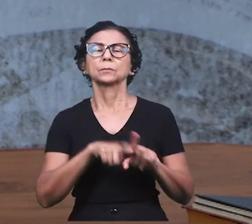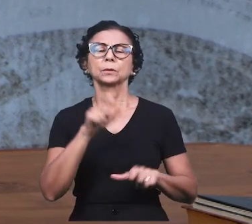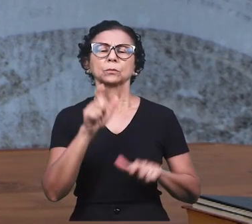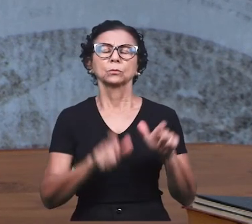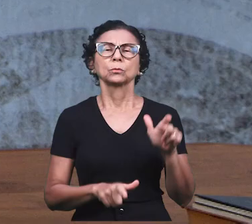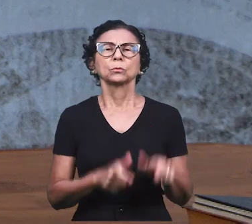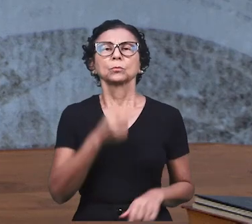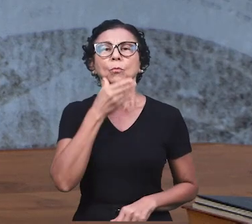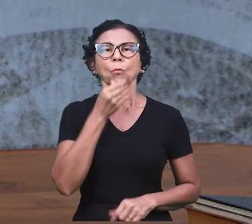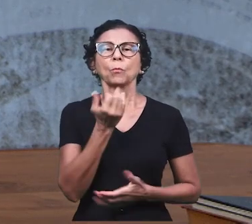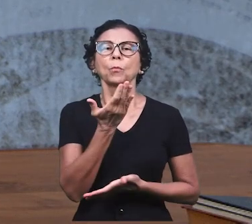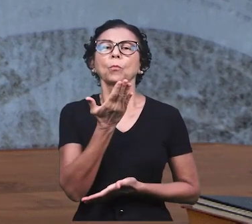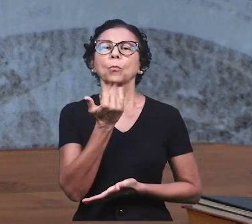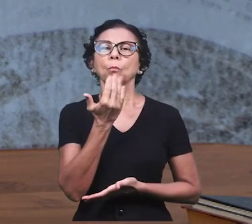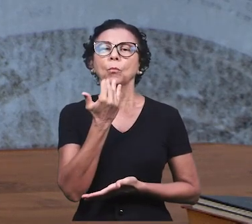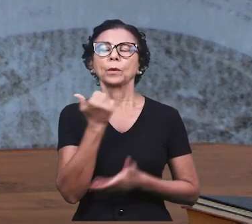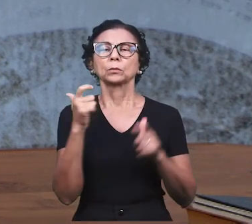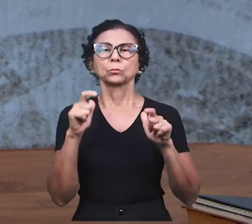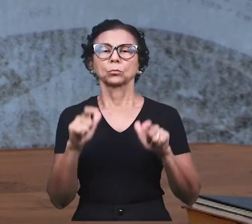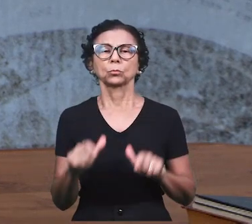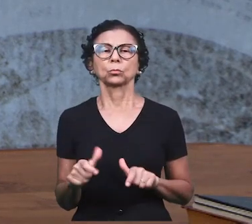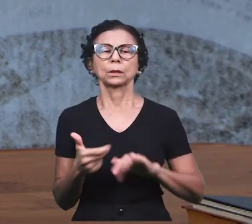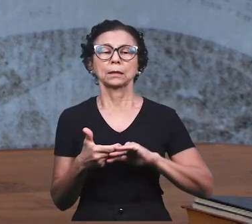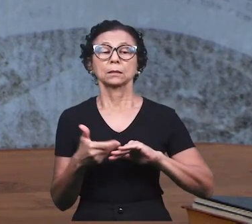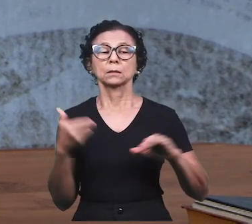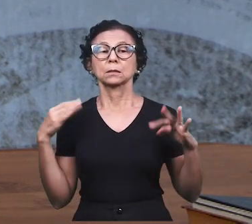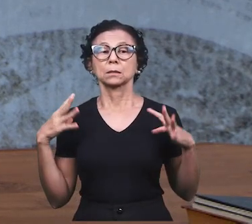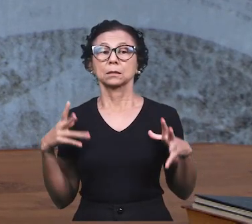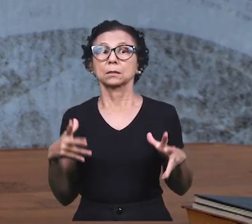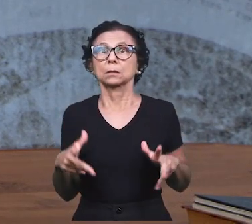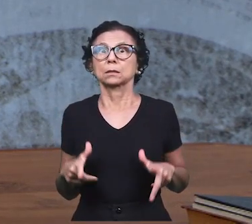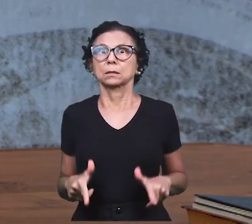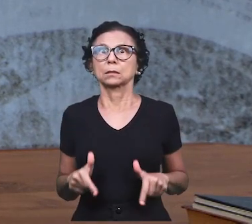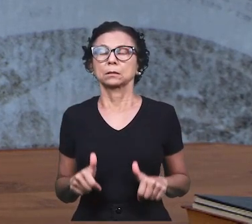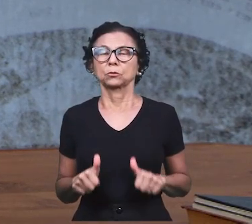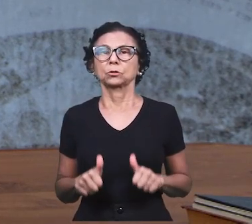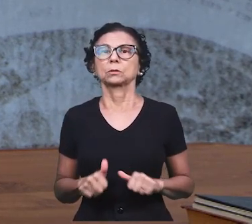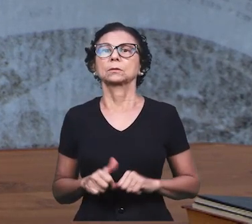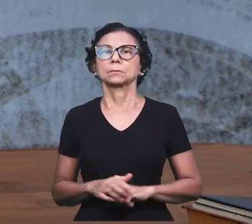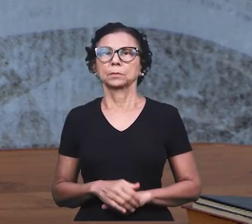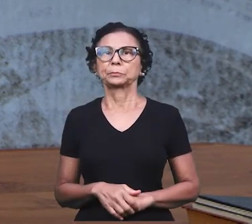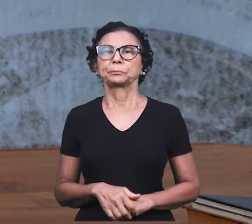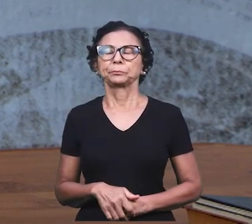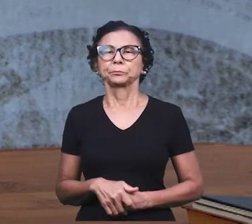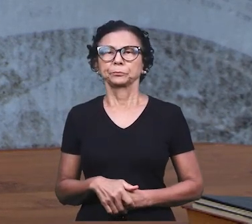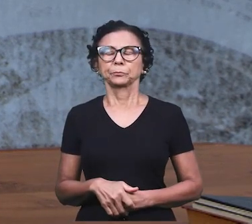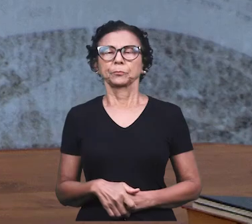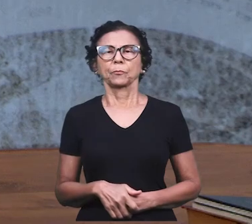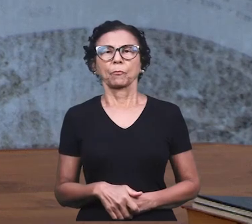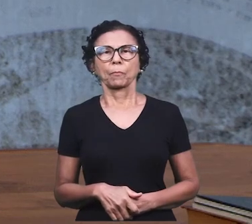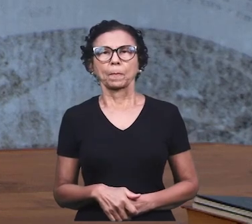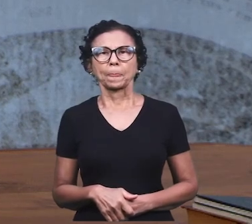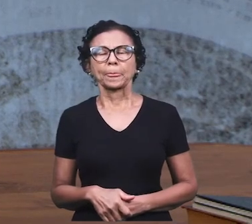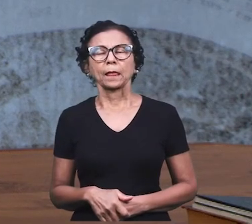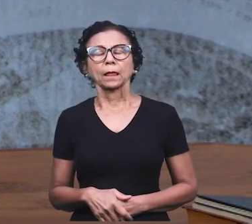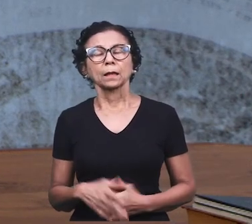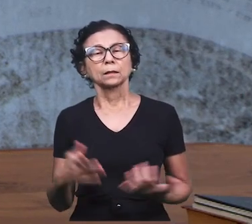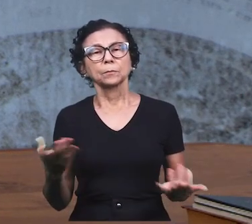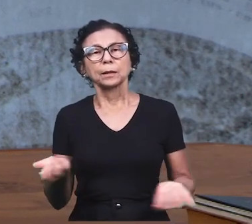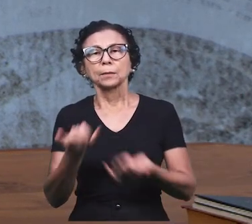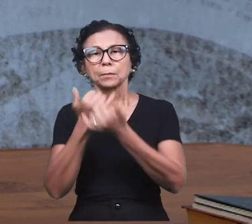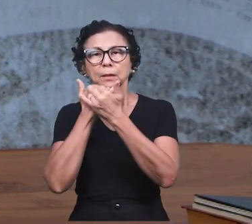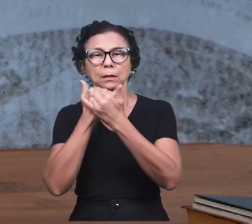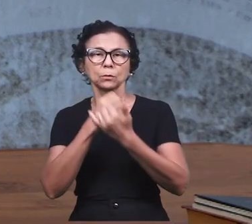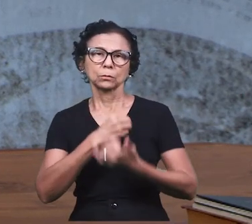comerá. No lugar santo se comerá, coisa santíssima é. Como a expiação do pecado,